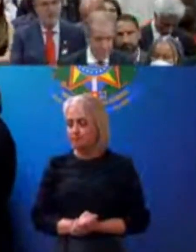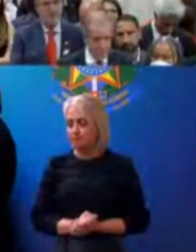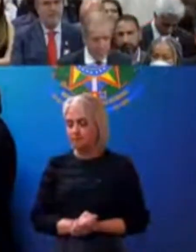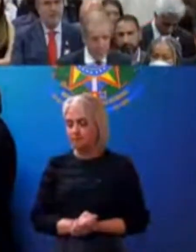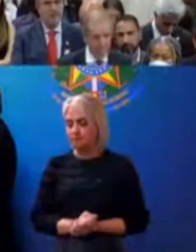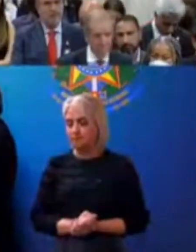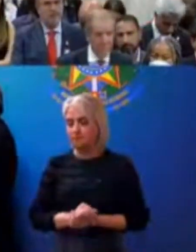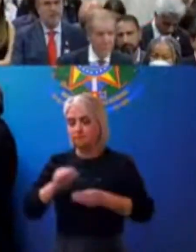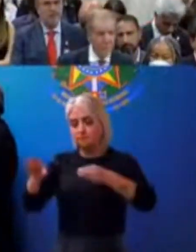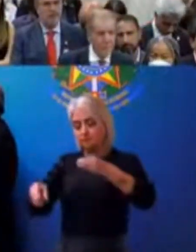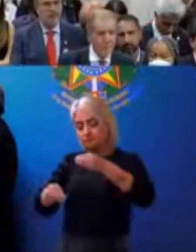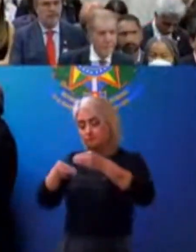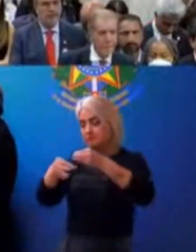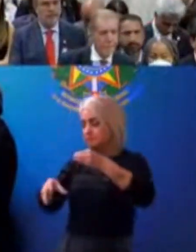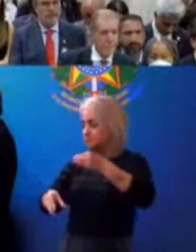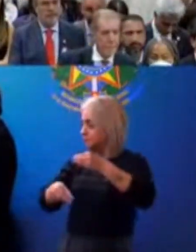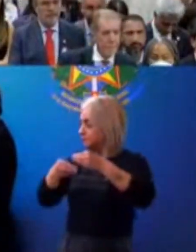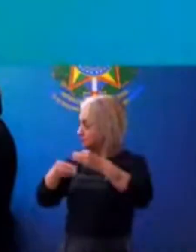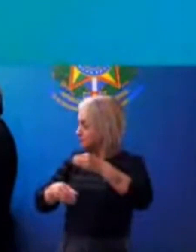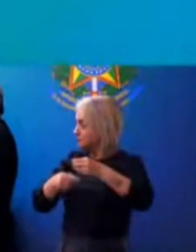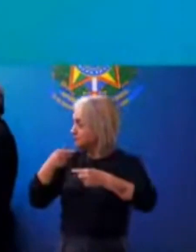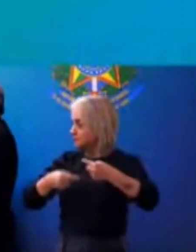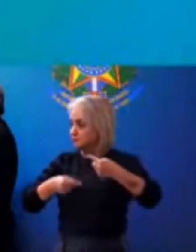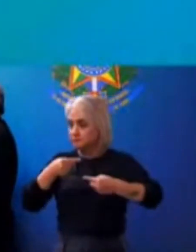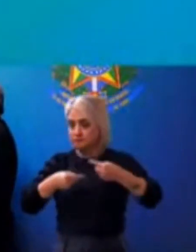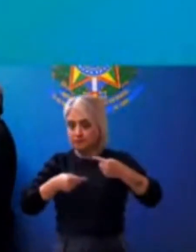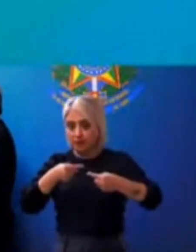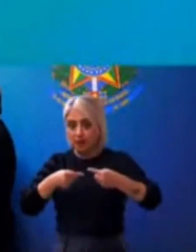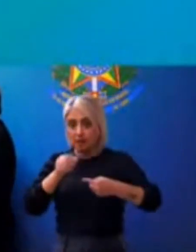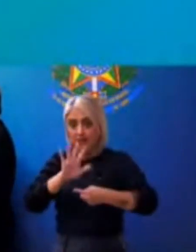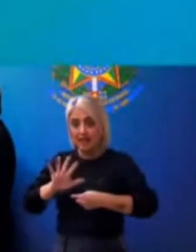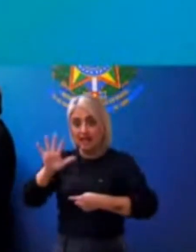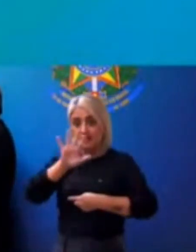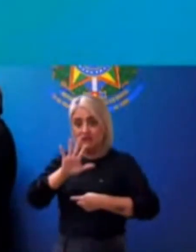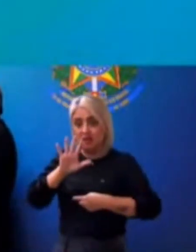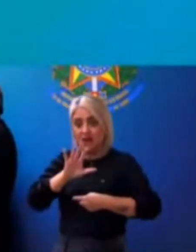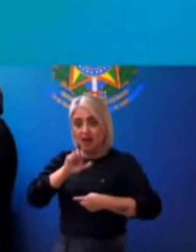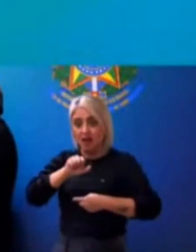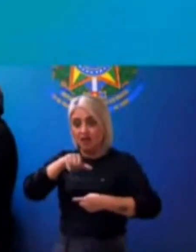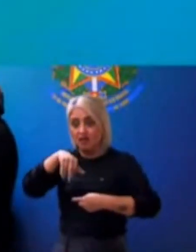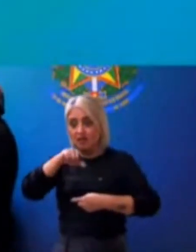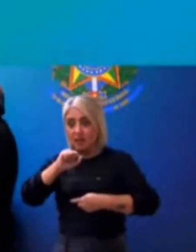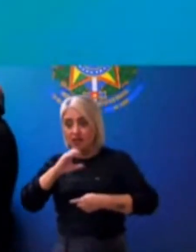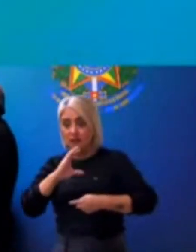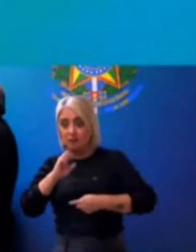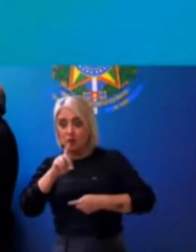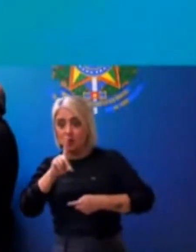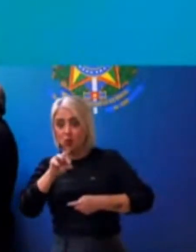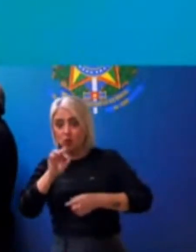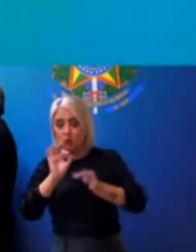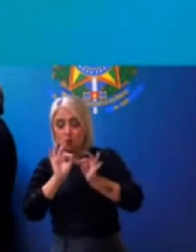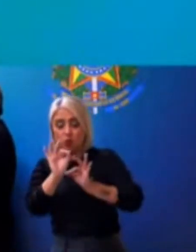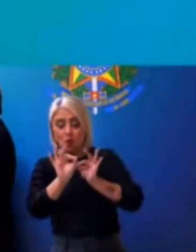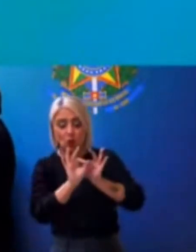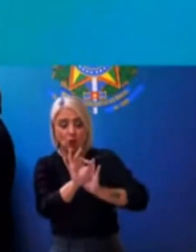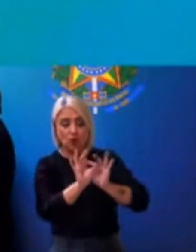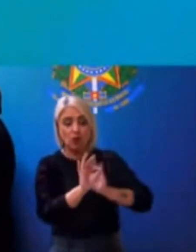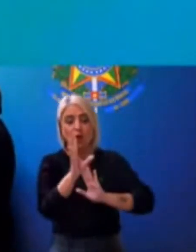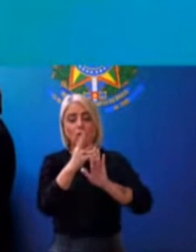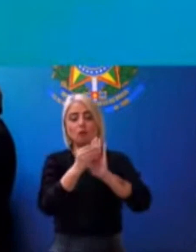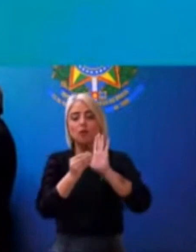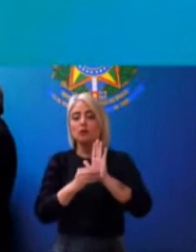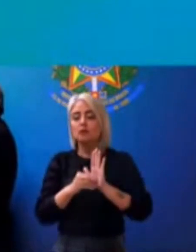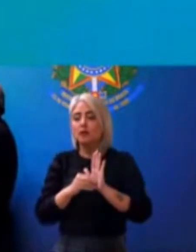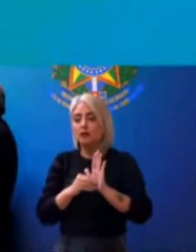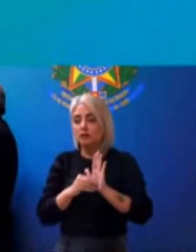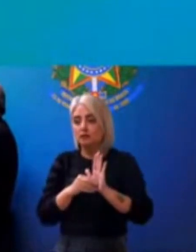e recomporemos uma política nacional de semicondutores que defina claramente seu papel e missão ou seja o modelo